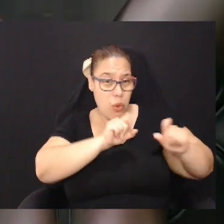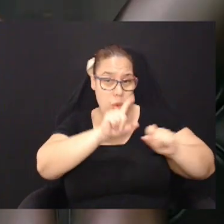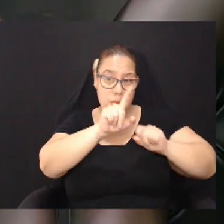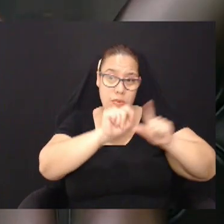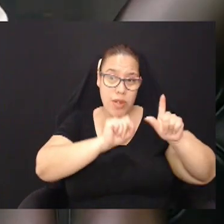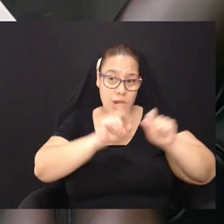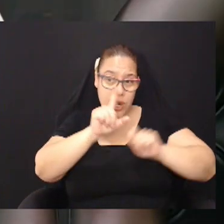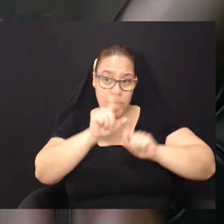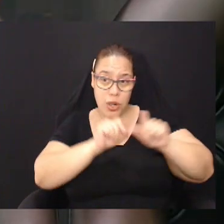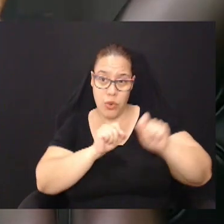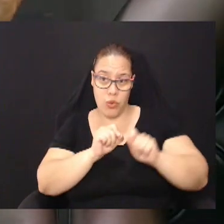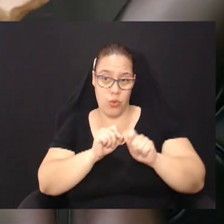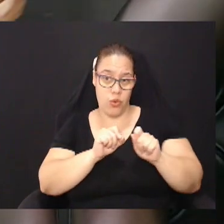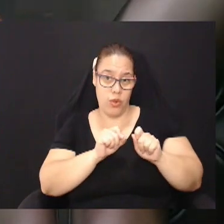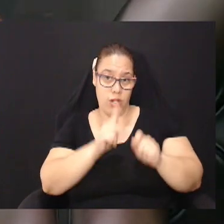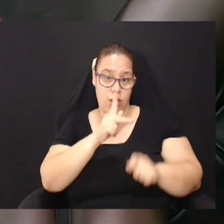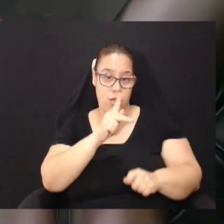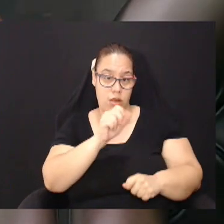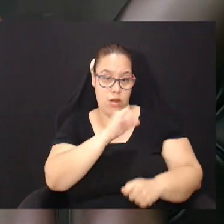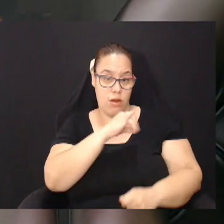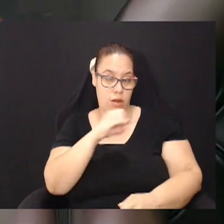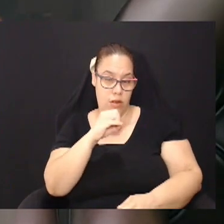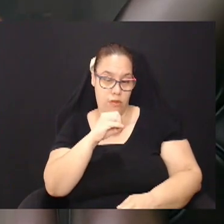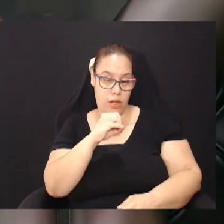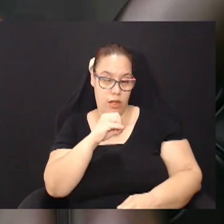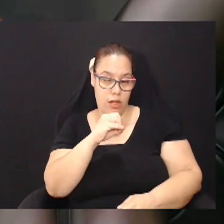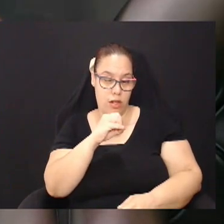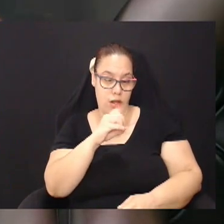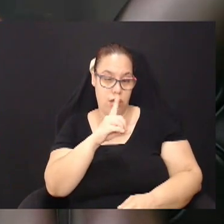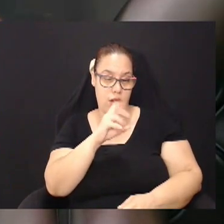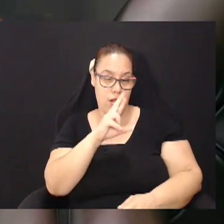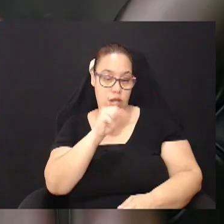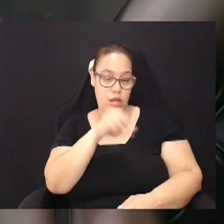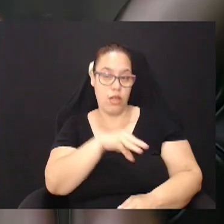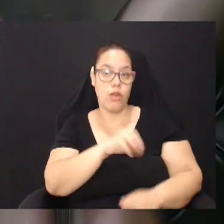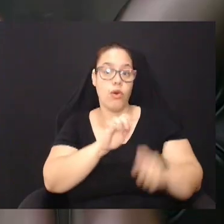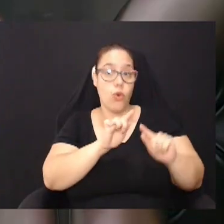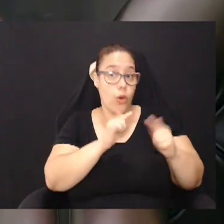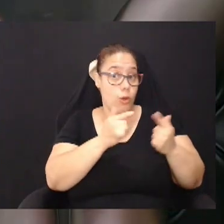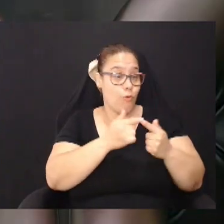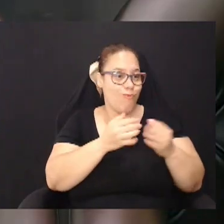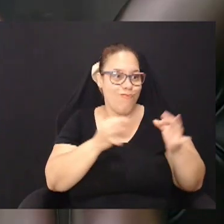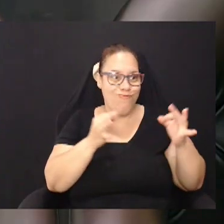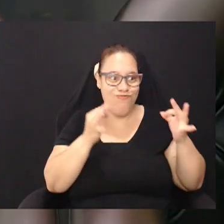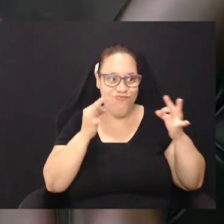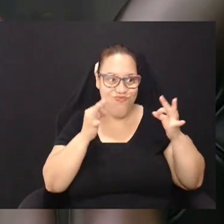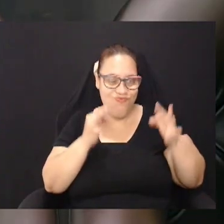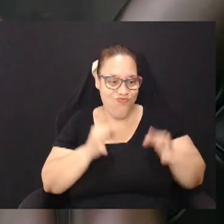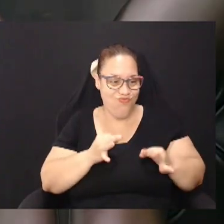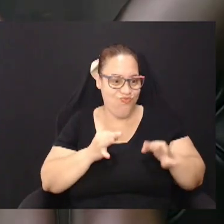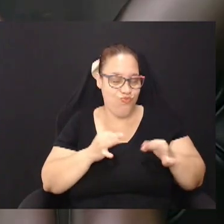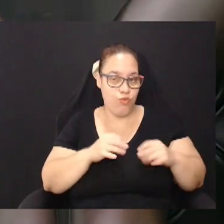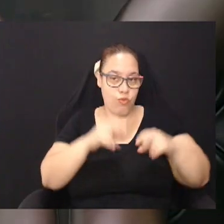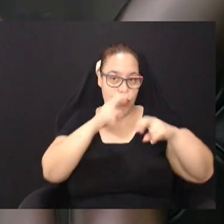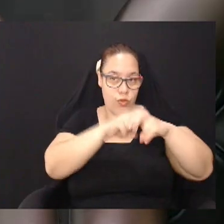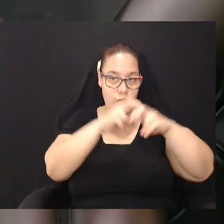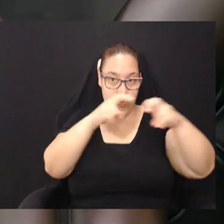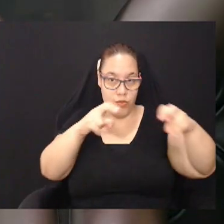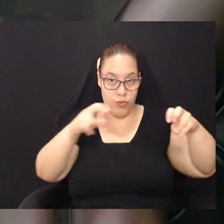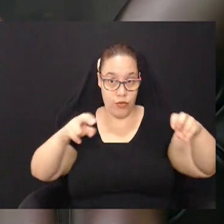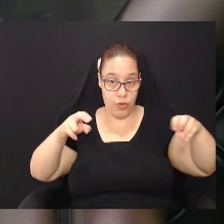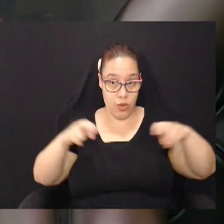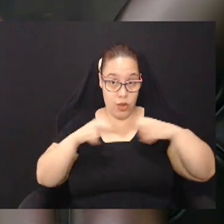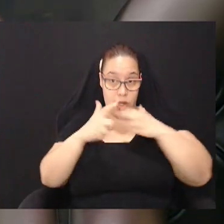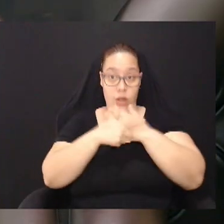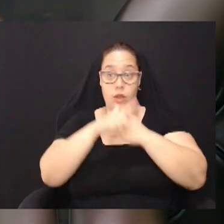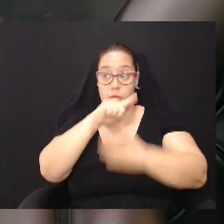psicodrama, inclusive para trabalhar com grupos é fascinante, porque Uhum. você coloca as pessoas para viverem o papel das Exato.